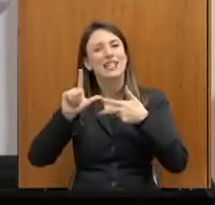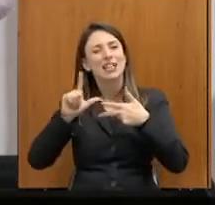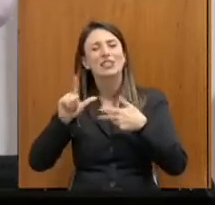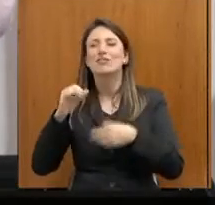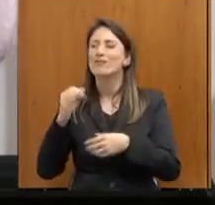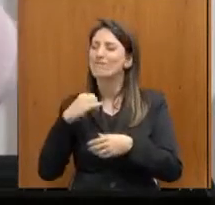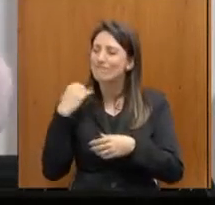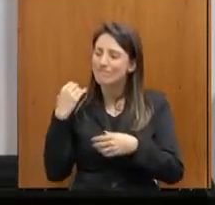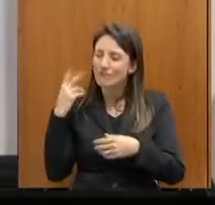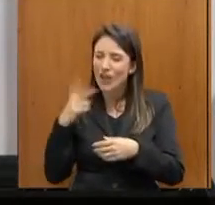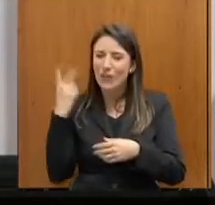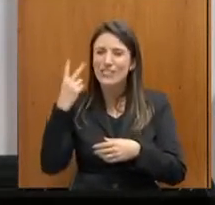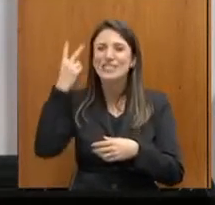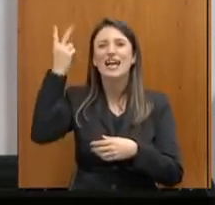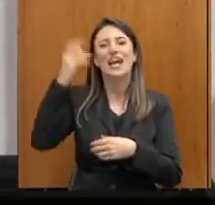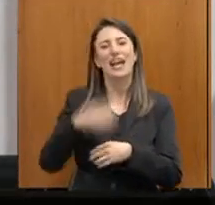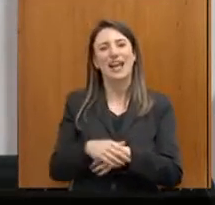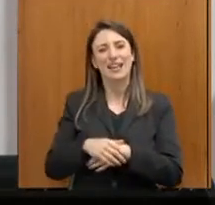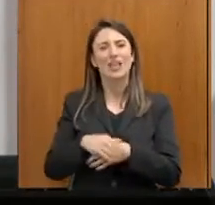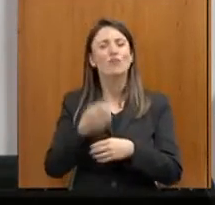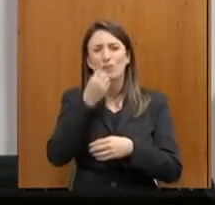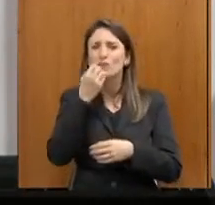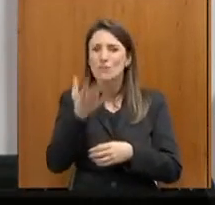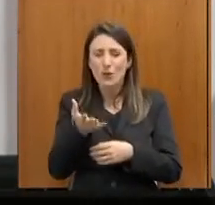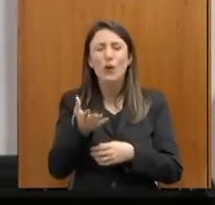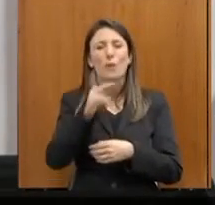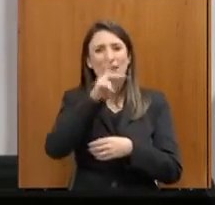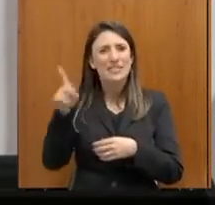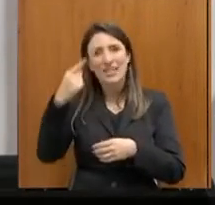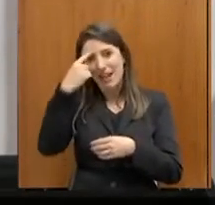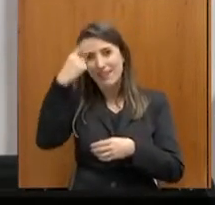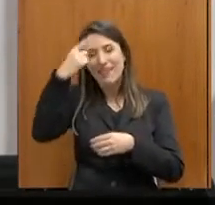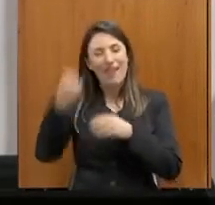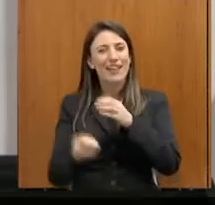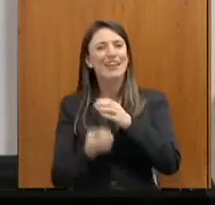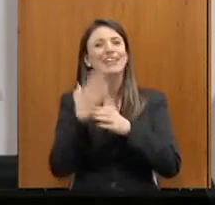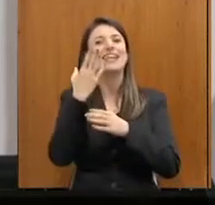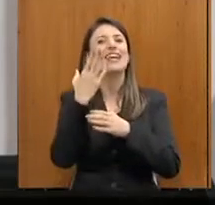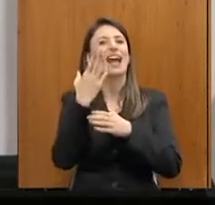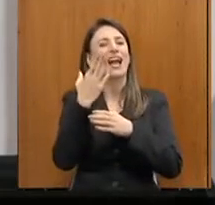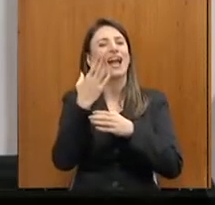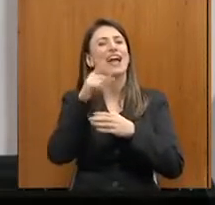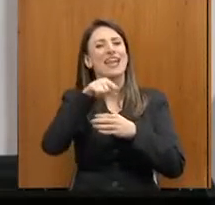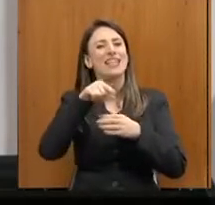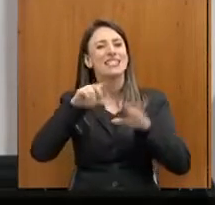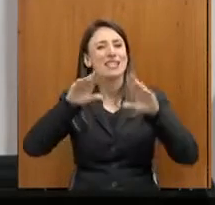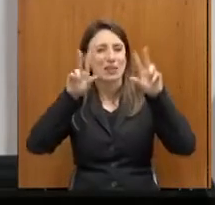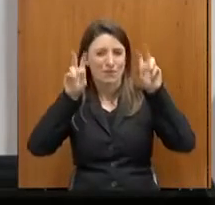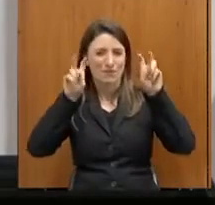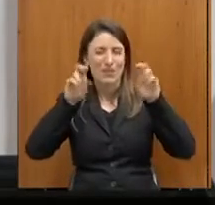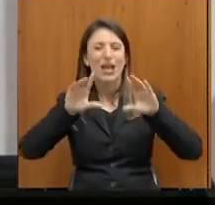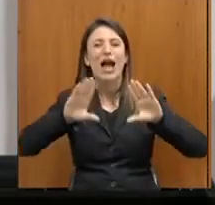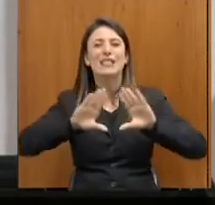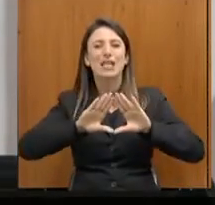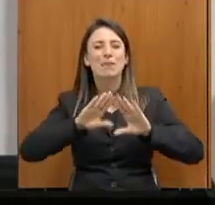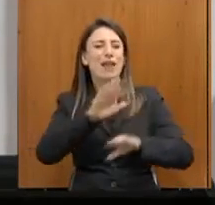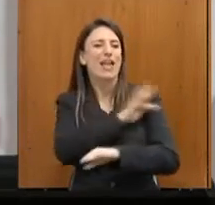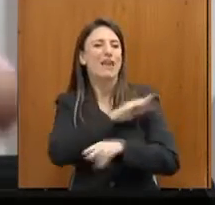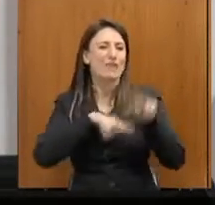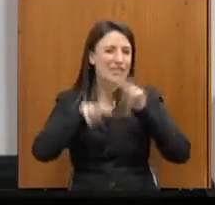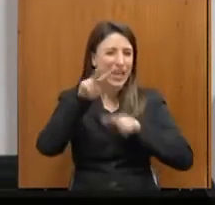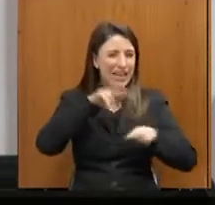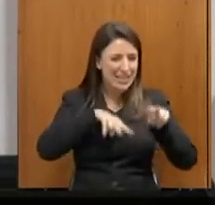teve de criar o Assembleia fiscaliza que foi muito importante para nós como outras ações que ele faz a frente do